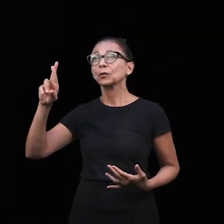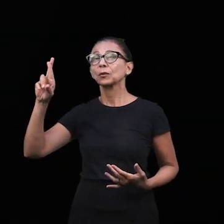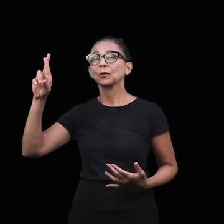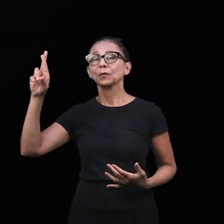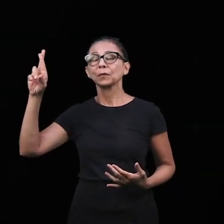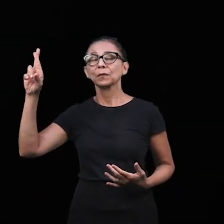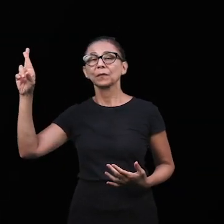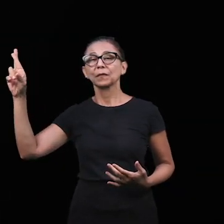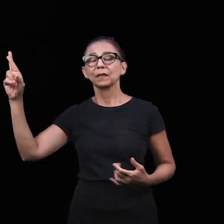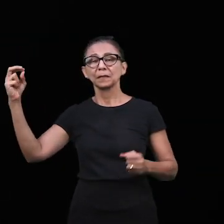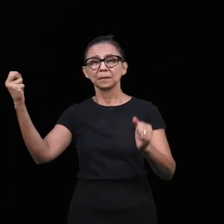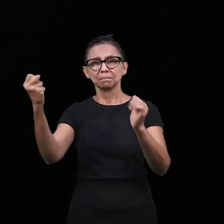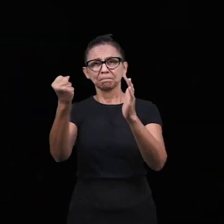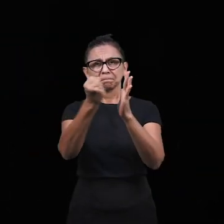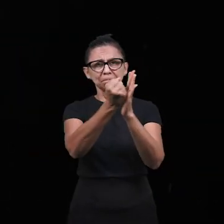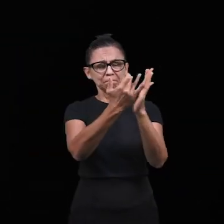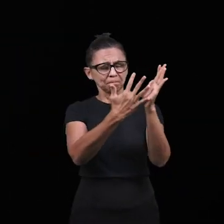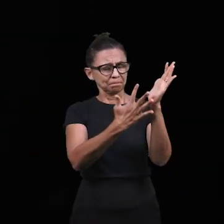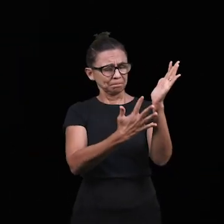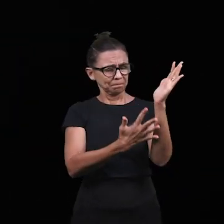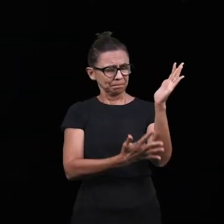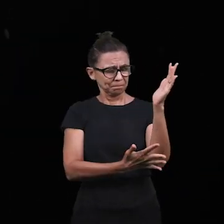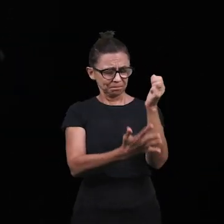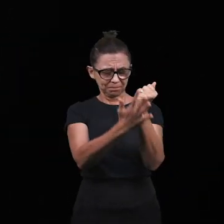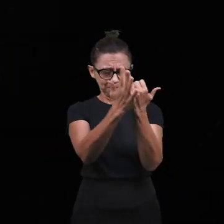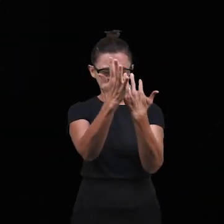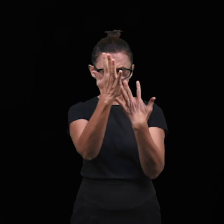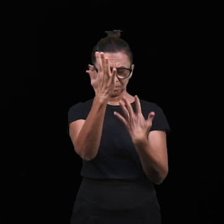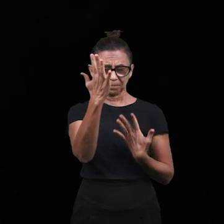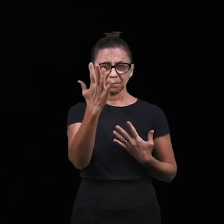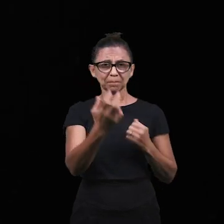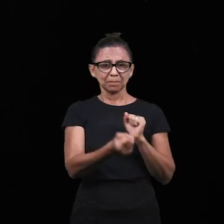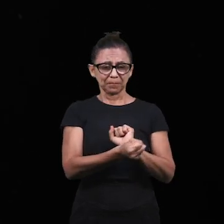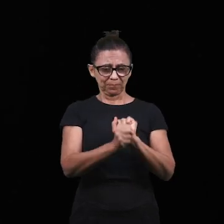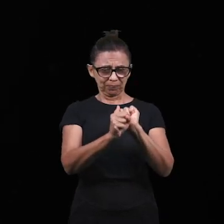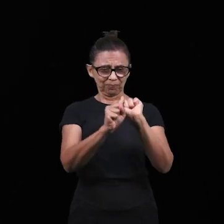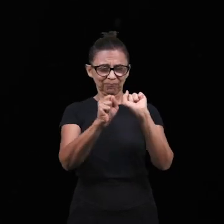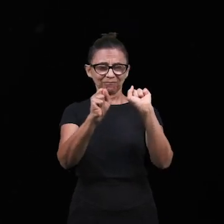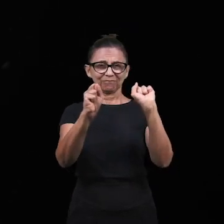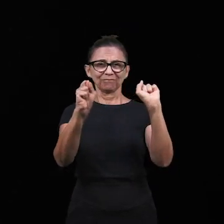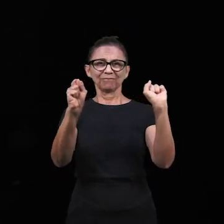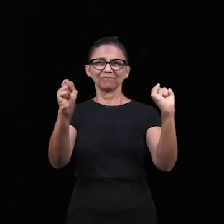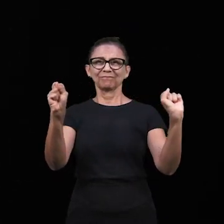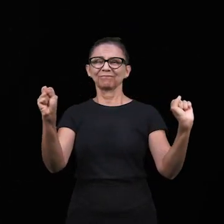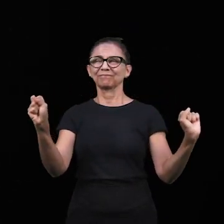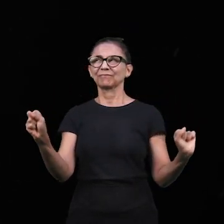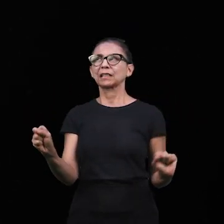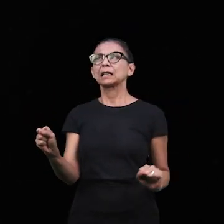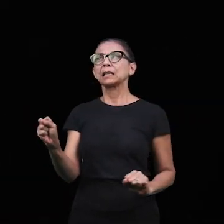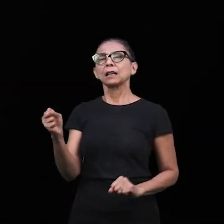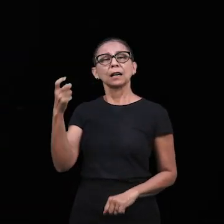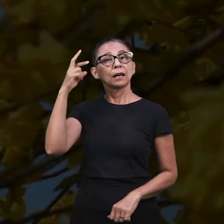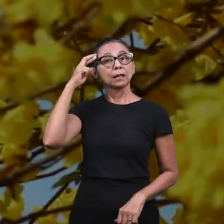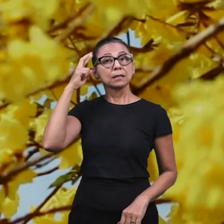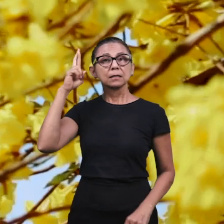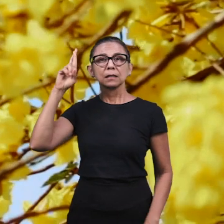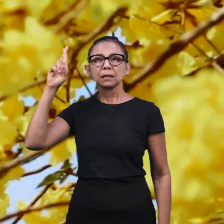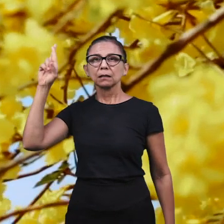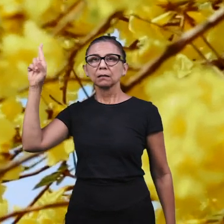derrama do teu sangue sobre mim, ó Senhor.